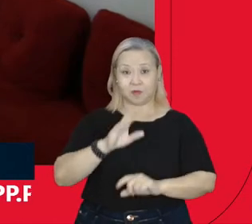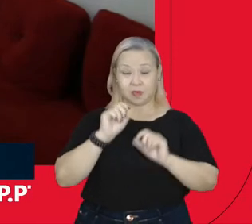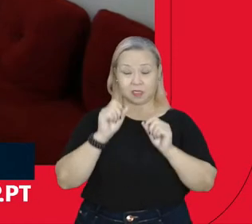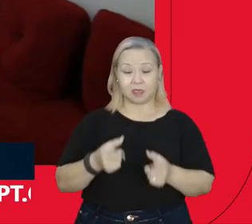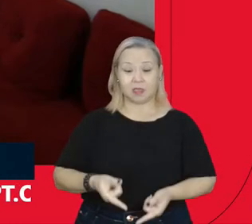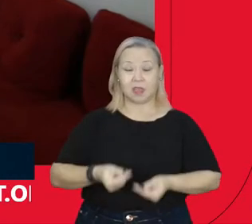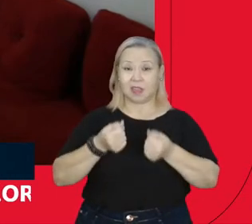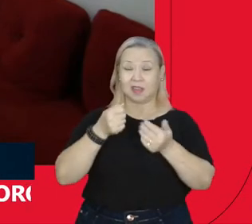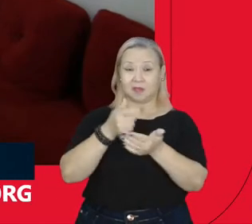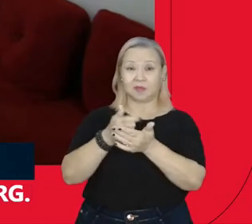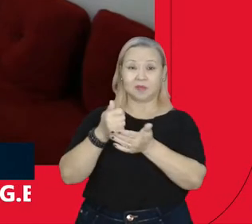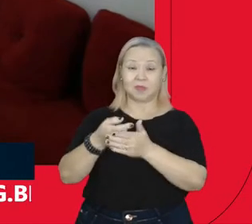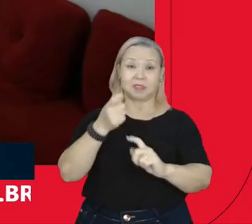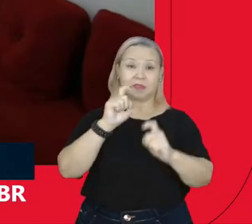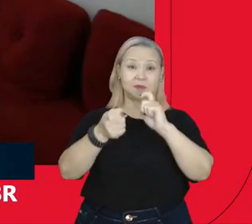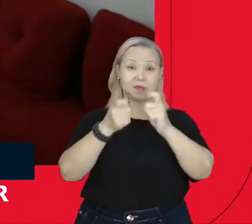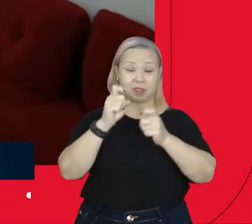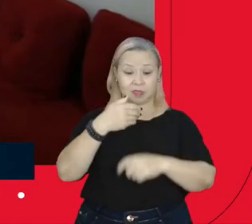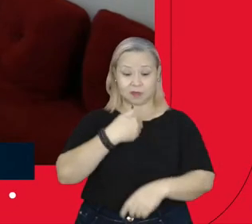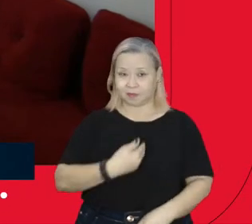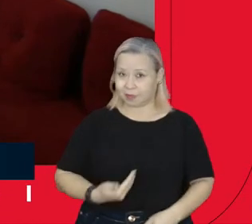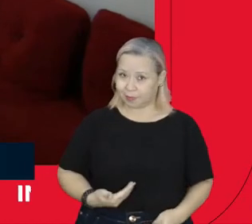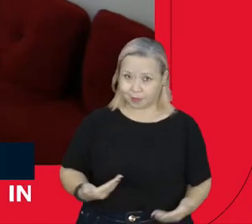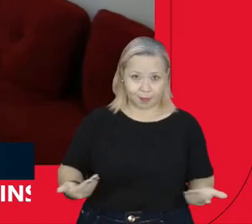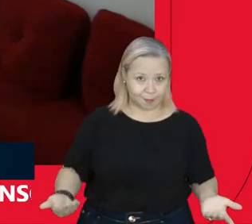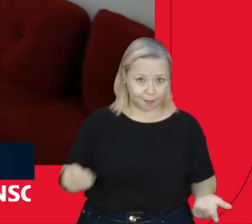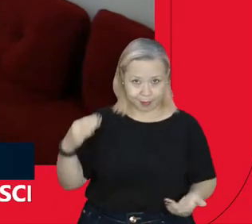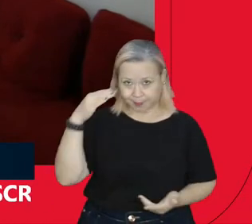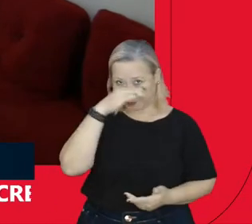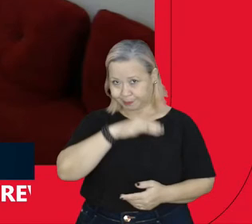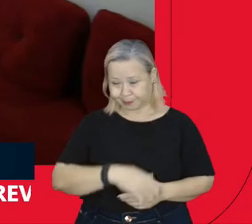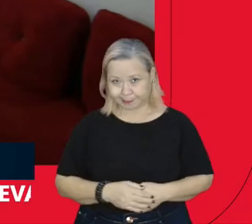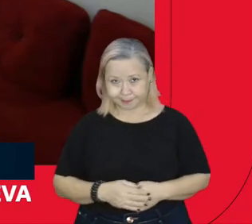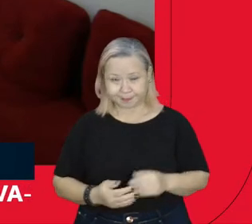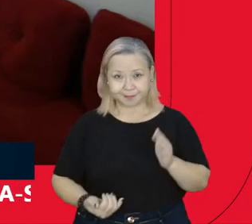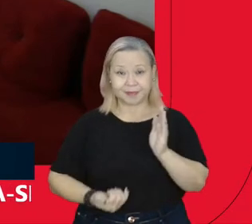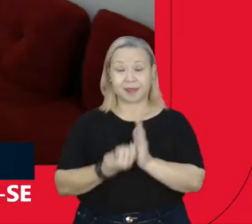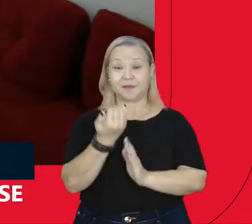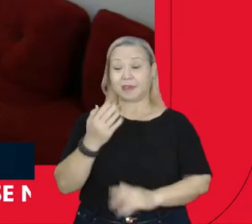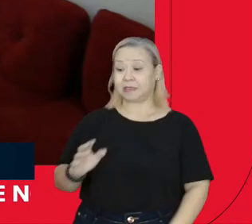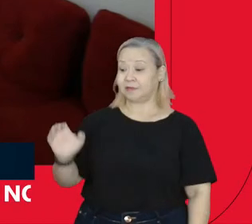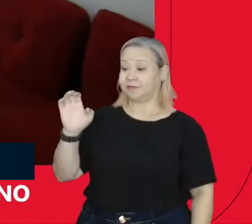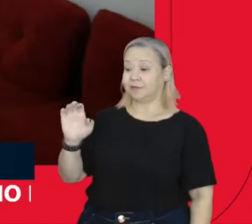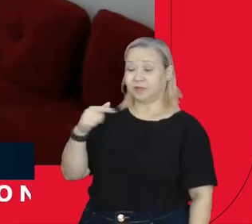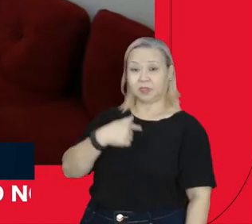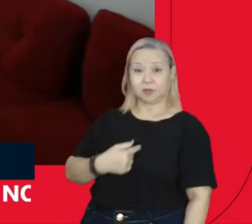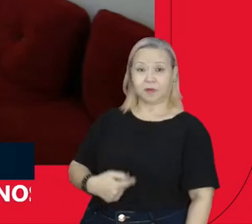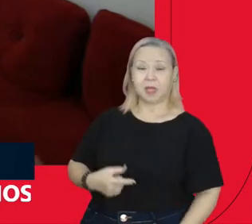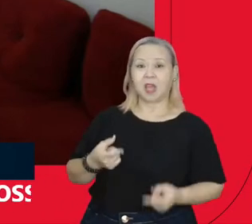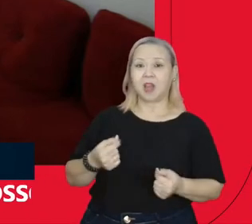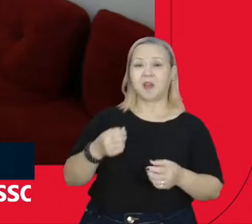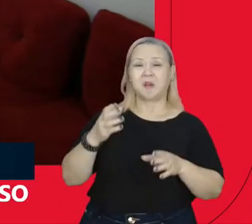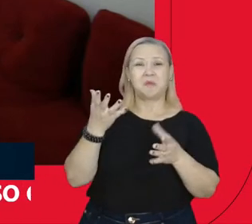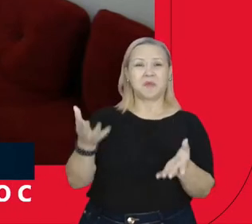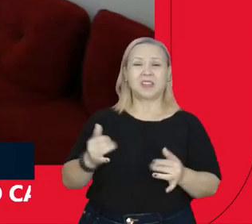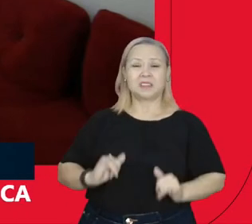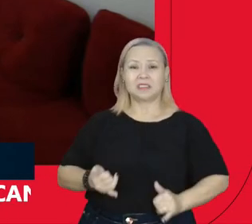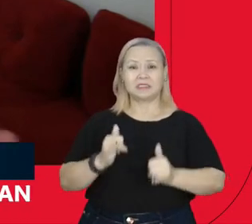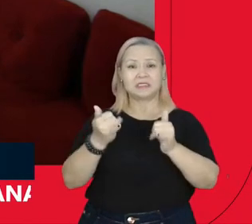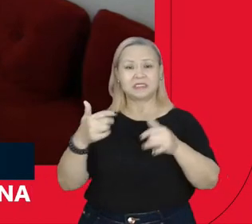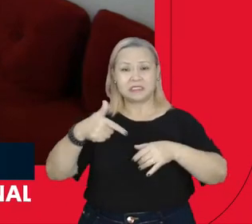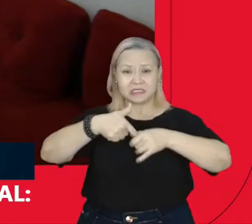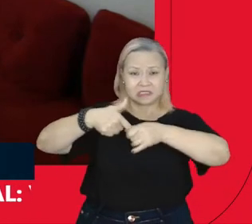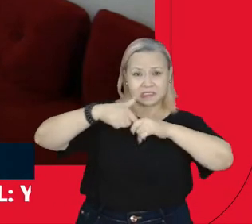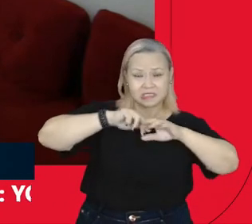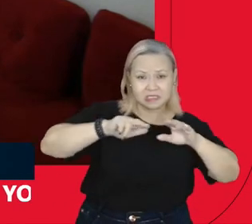são administrados pelo governo. Então, é o que a gente chama de uma inflação de Estado, né? É o preço da energia elétrica, o preço da gasolina,